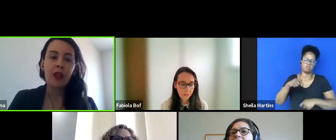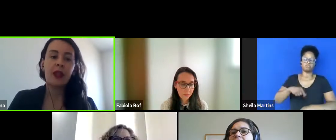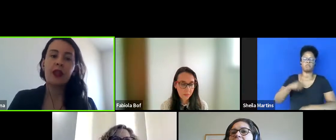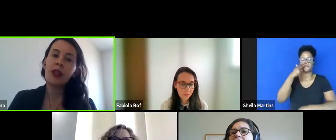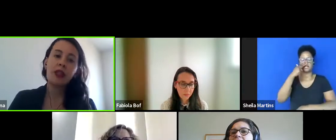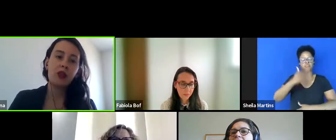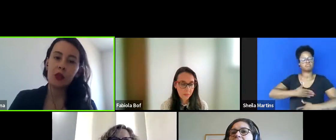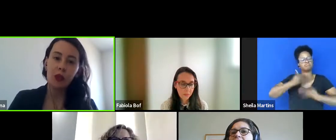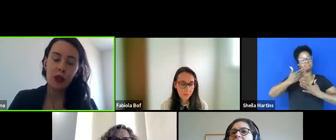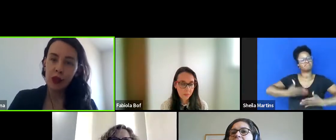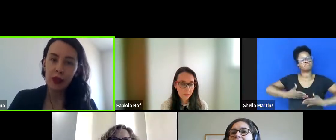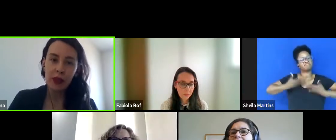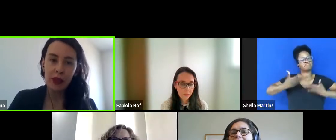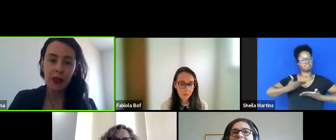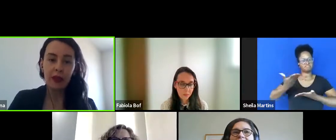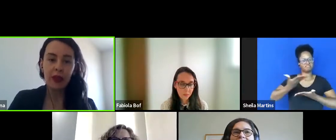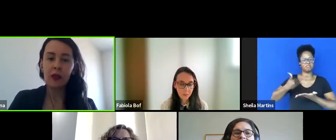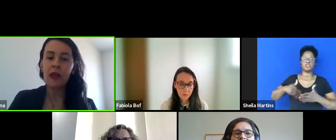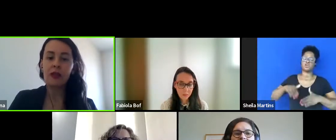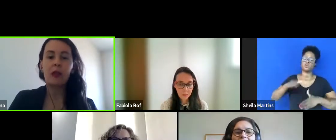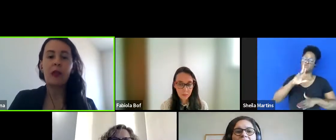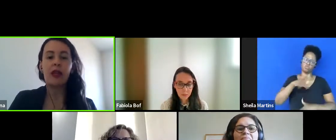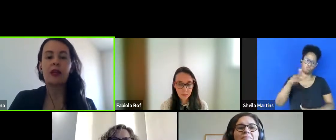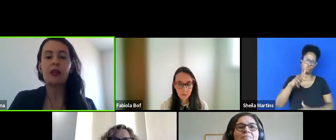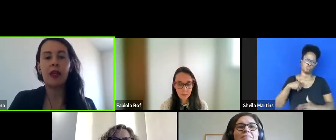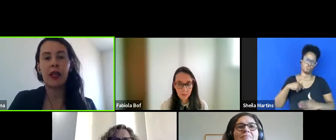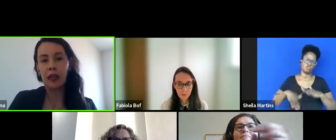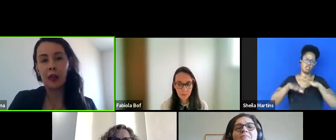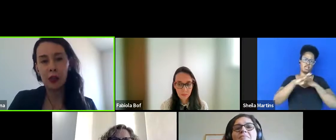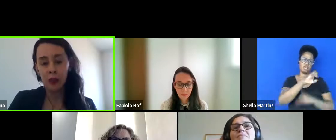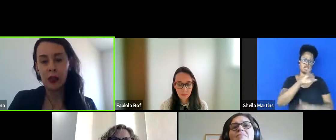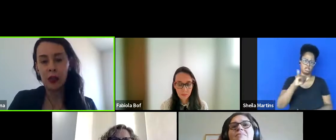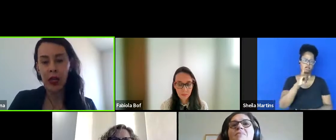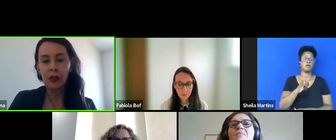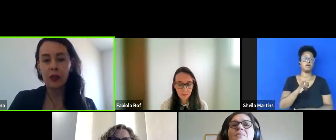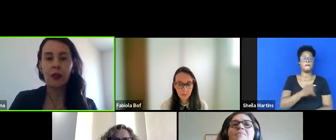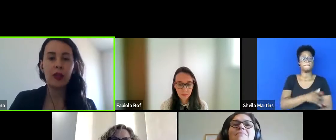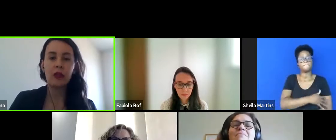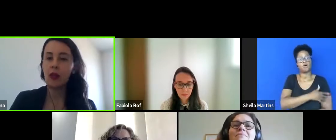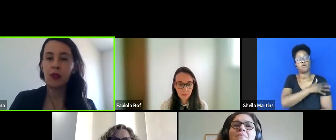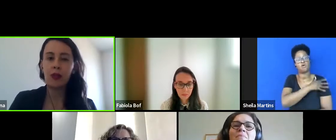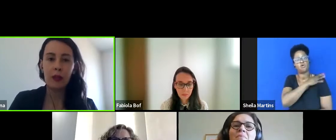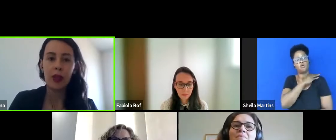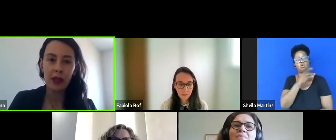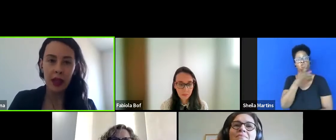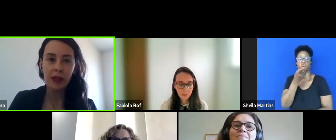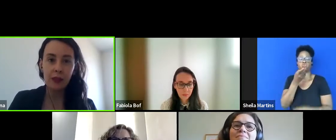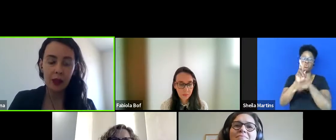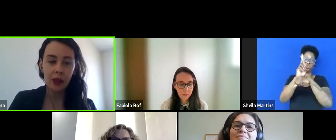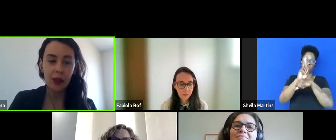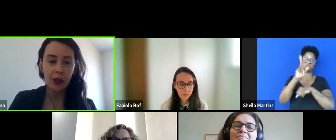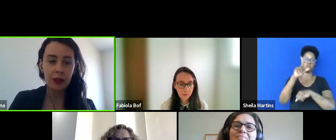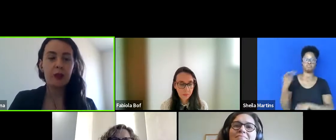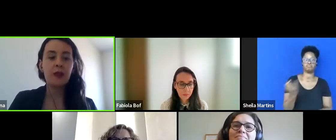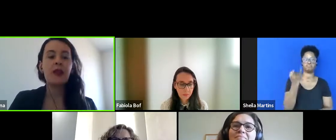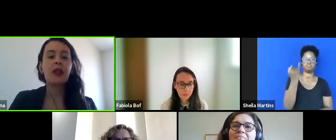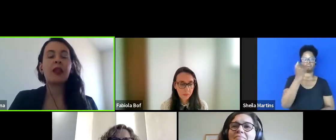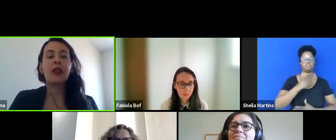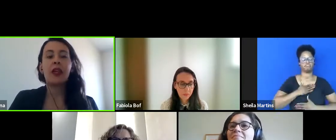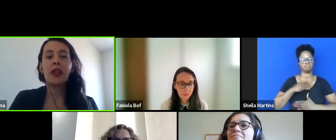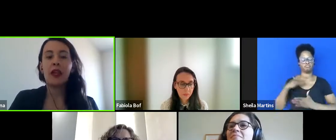conviver, né, desde os professores da educação básica até os do doutorado, que foram fundamentais na minha